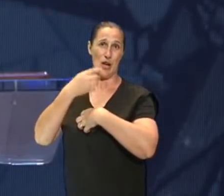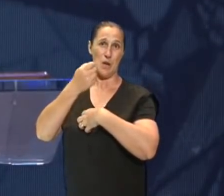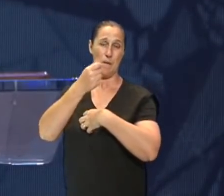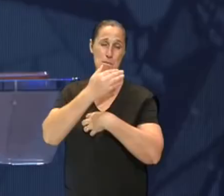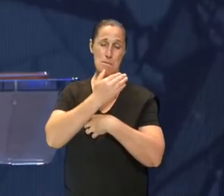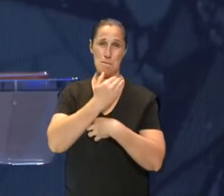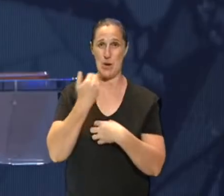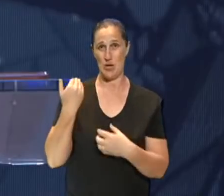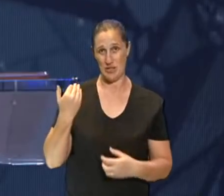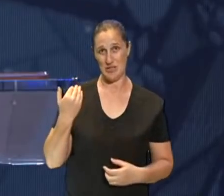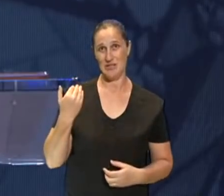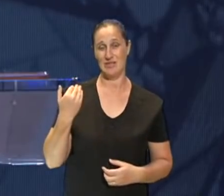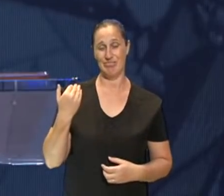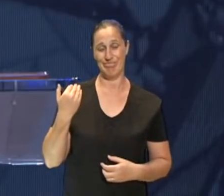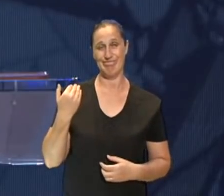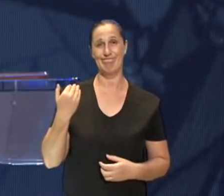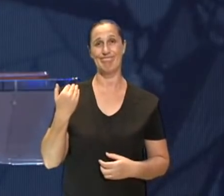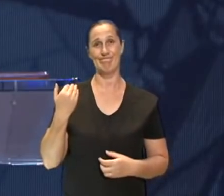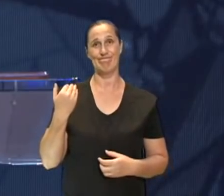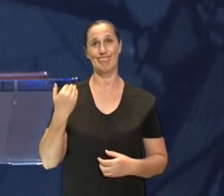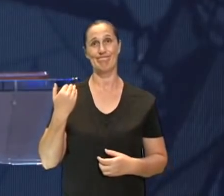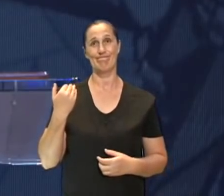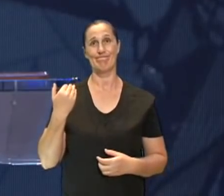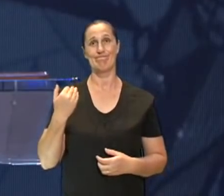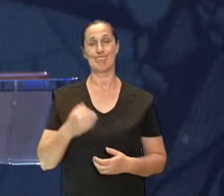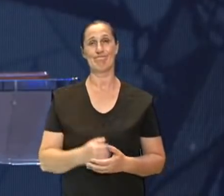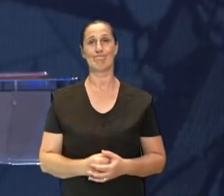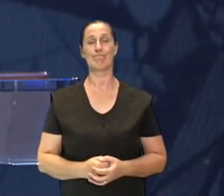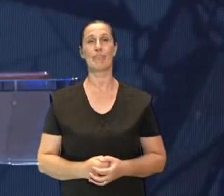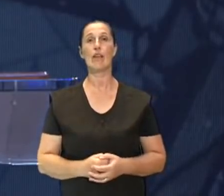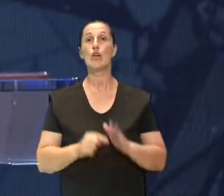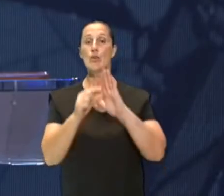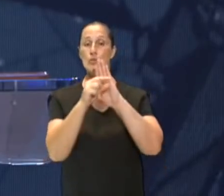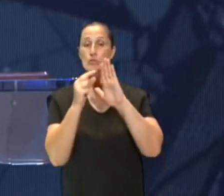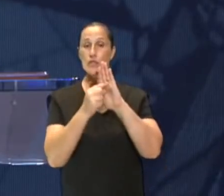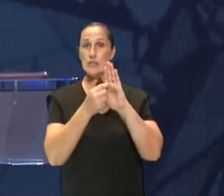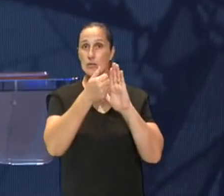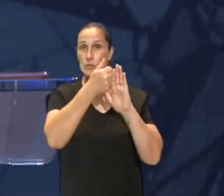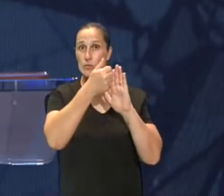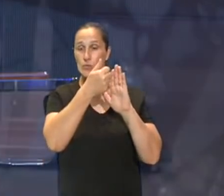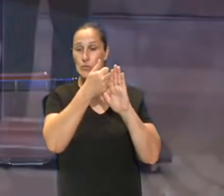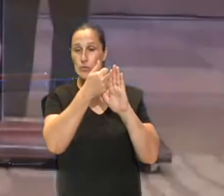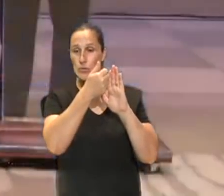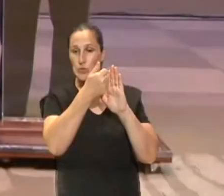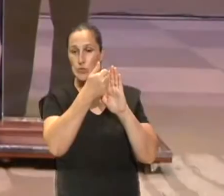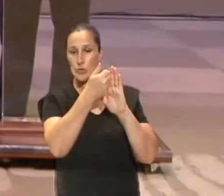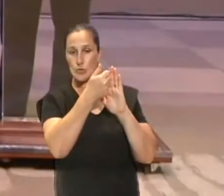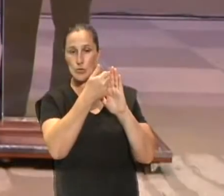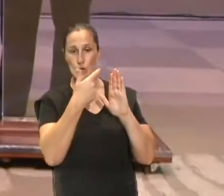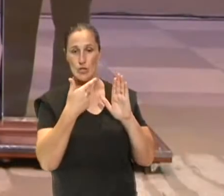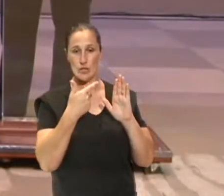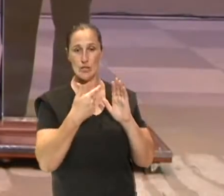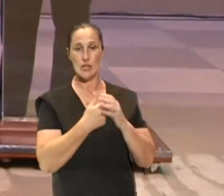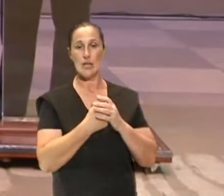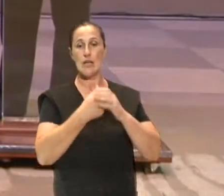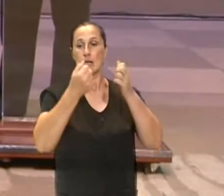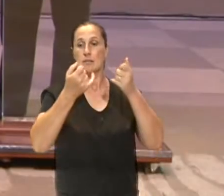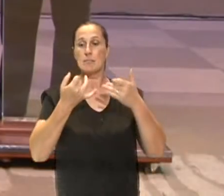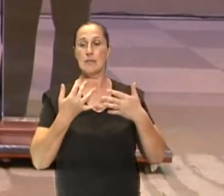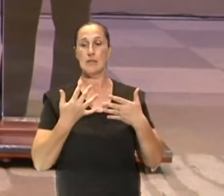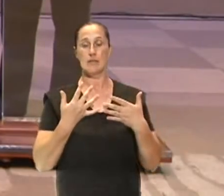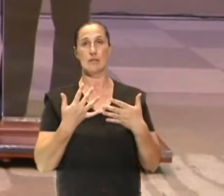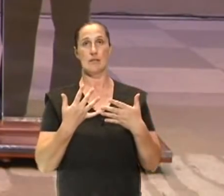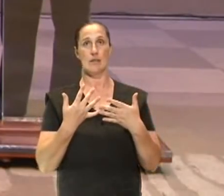a vida estava chegando ao fim. E lá no versículo 12 ele diz assim: a minha habitação já